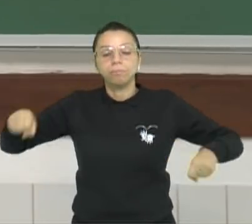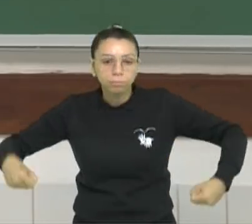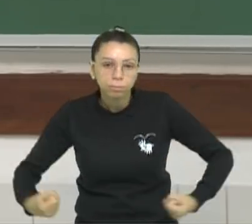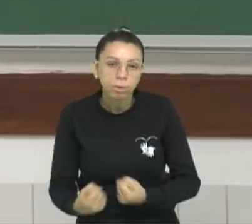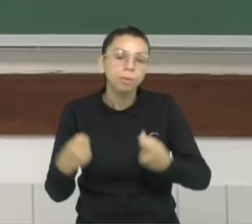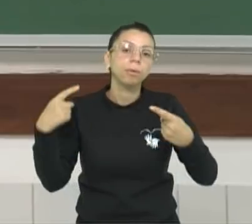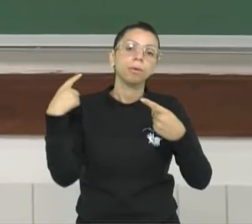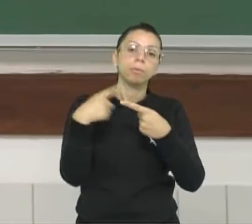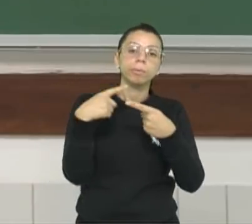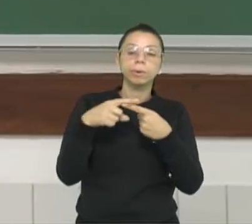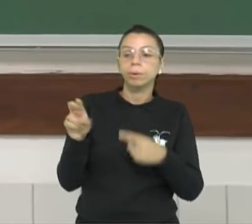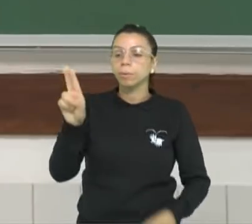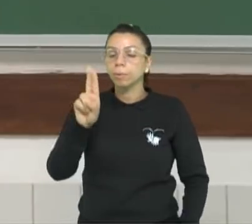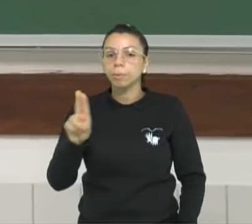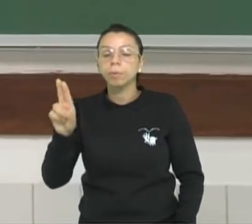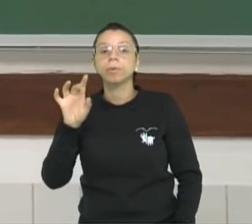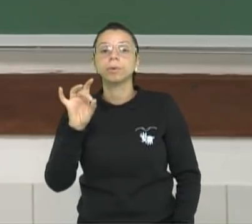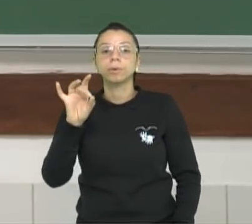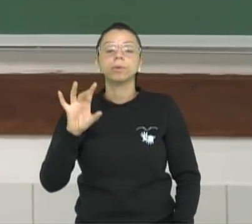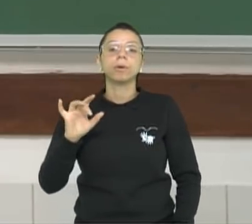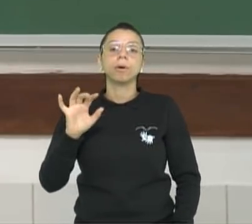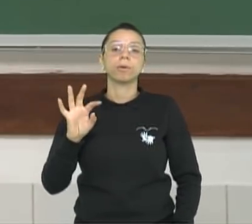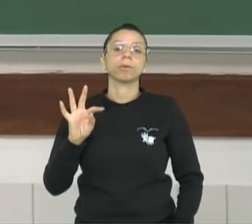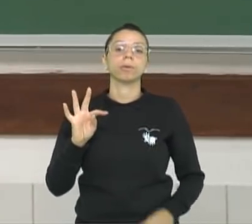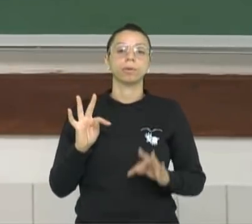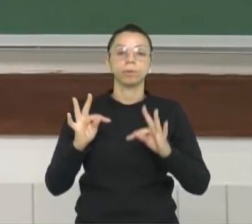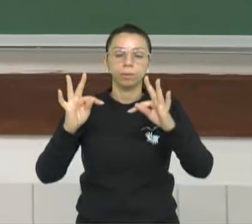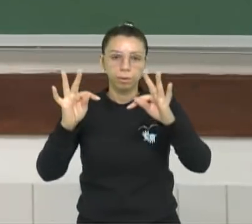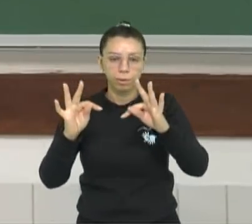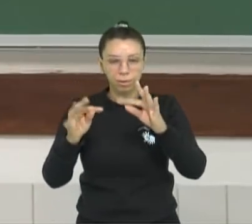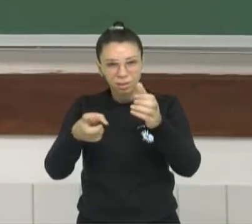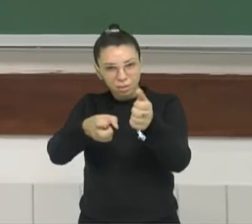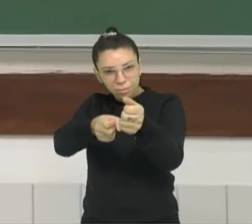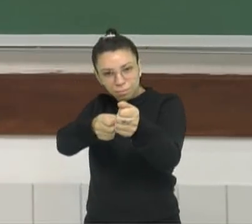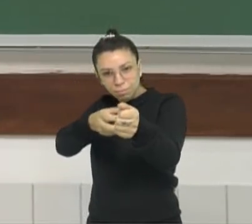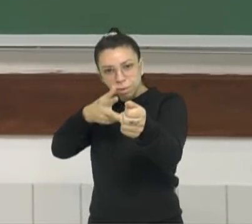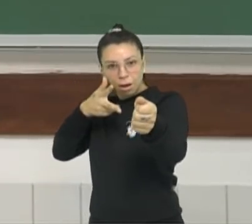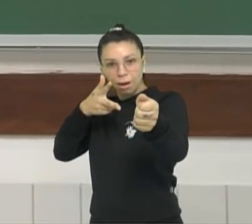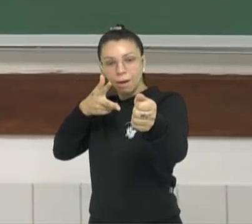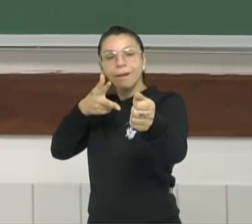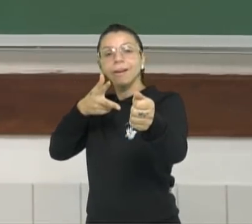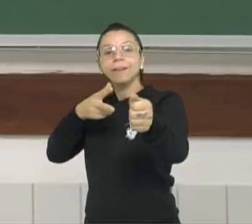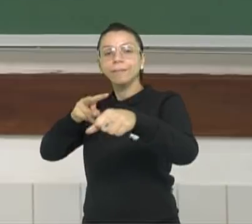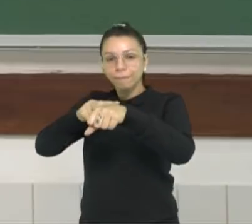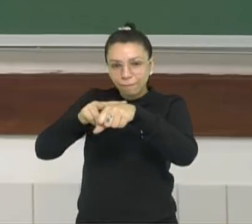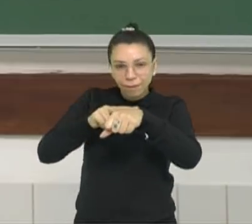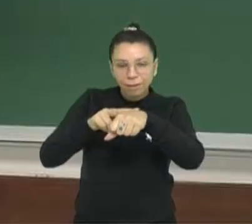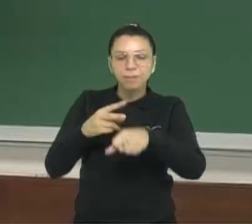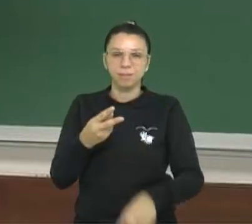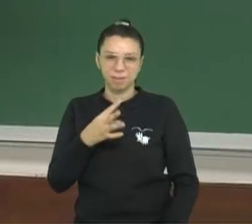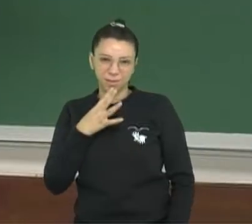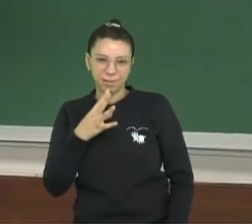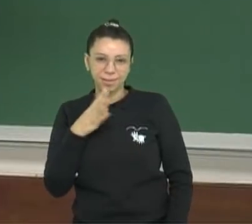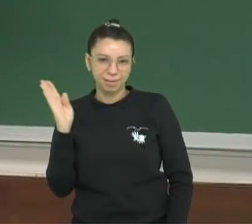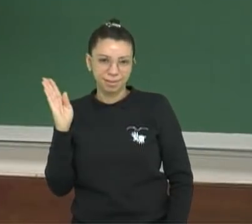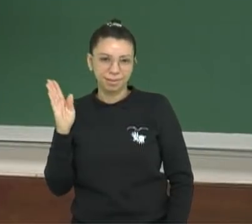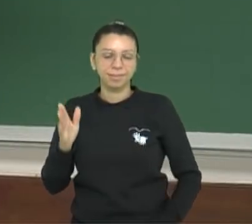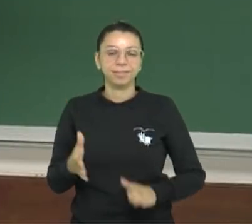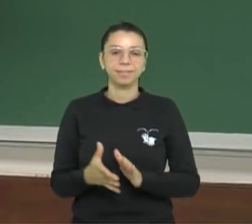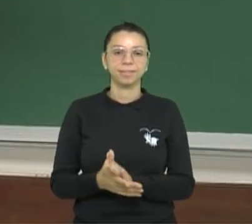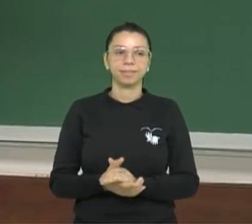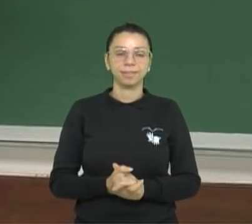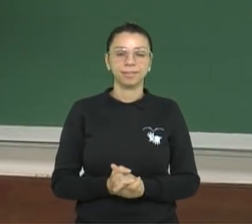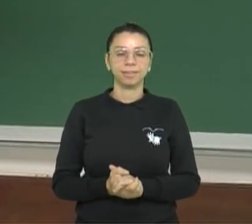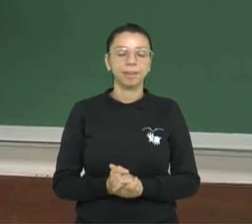porque agora eles usam mais tecnologia. Esse é o Arqueiro Verde. Você gosta do Arqueiro Verde? Você conhece? Então presta atenção nas